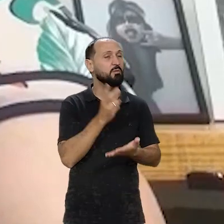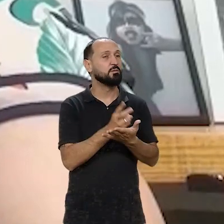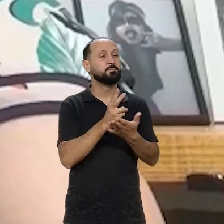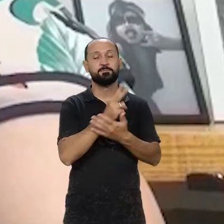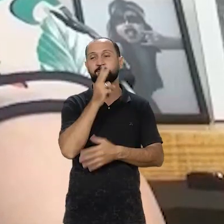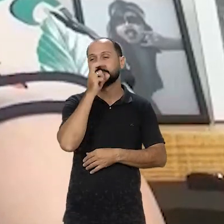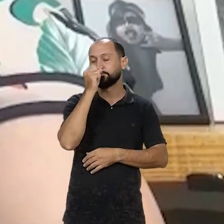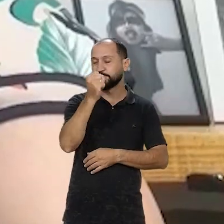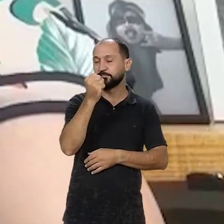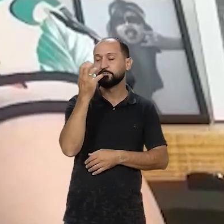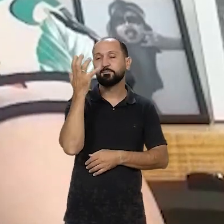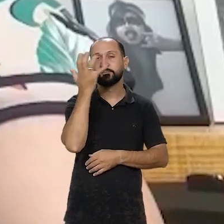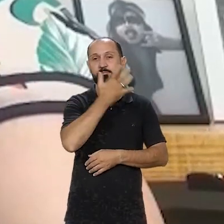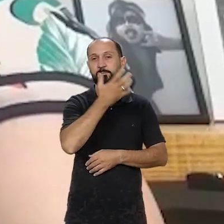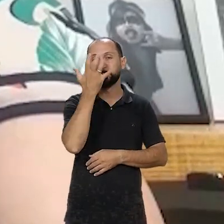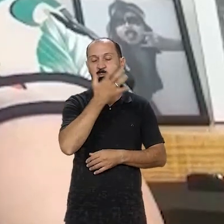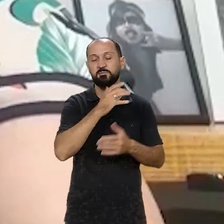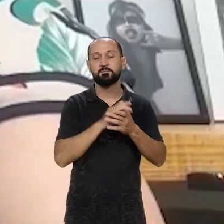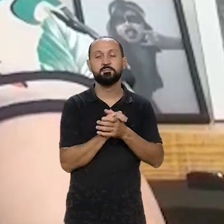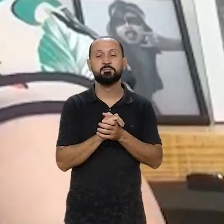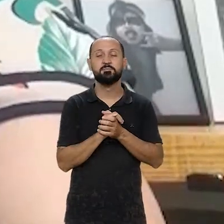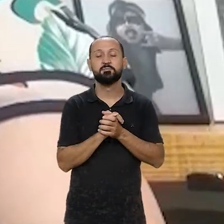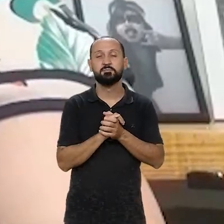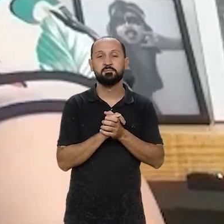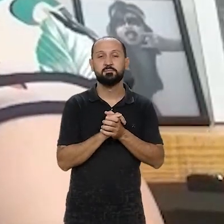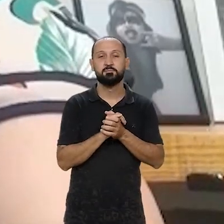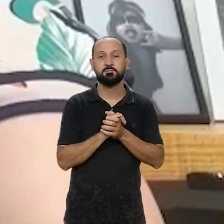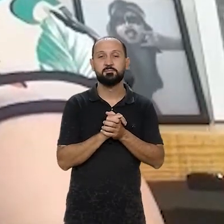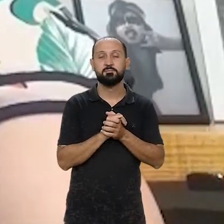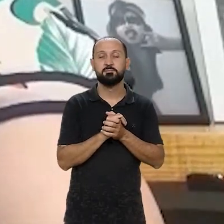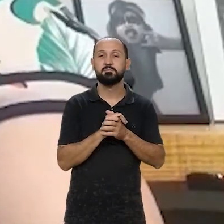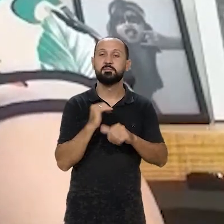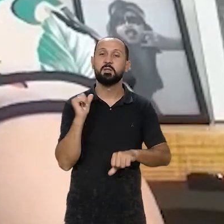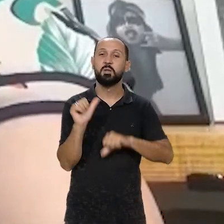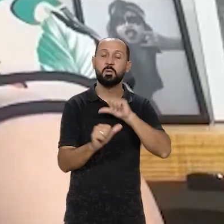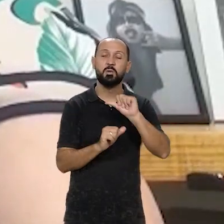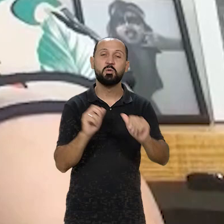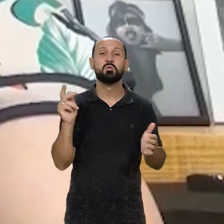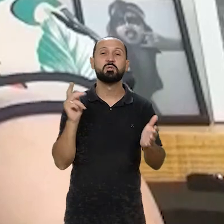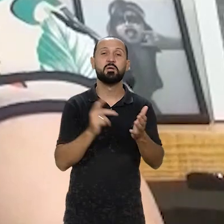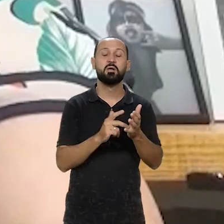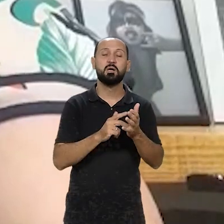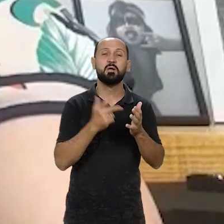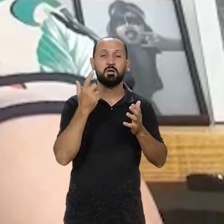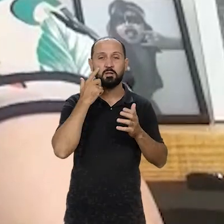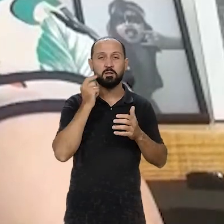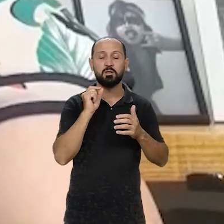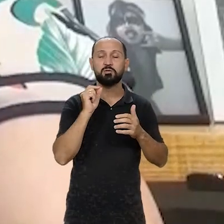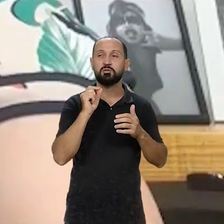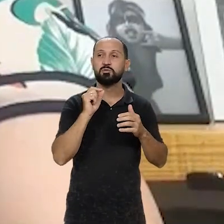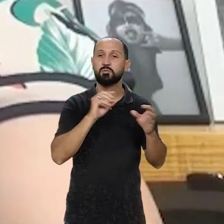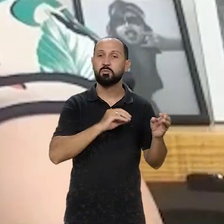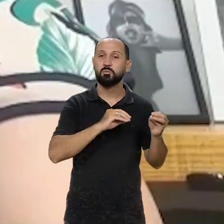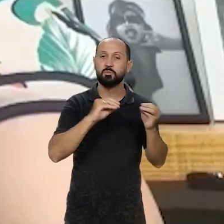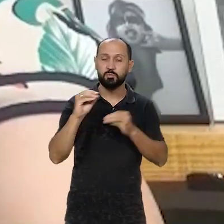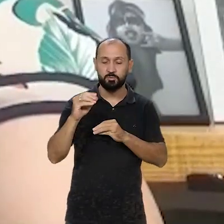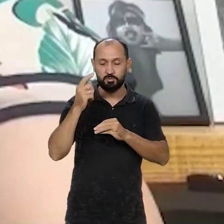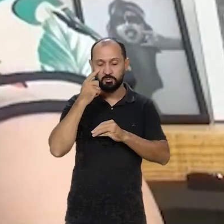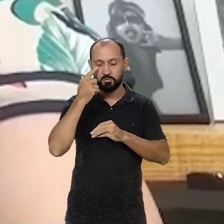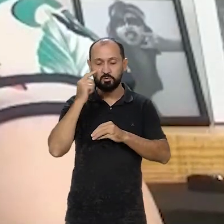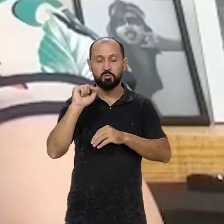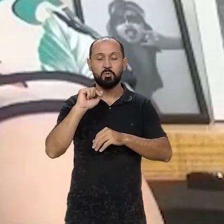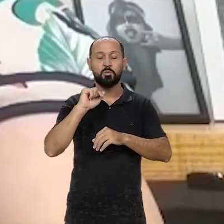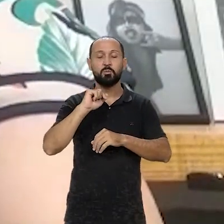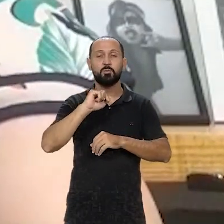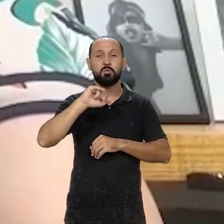Manuel de Barros sempre foi muito forte, muito linda, e ela se consolidou de fato quando mudamos lá